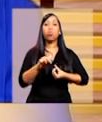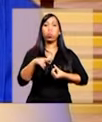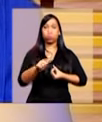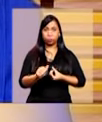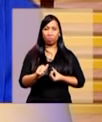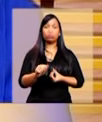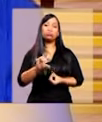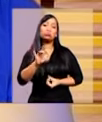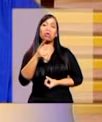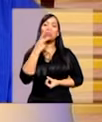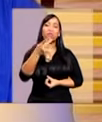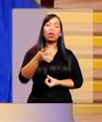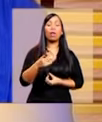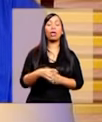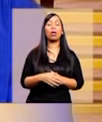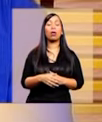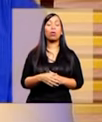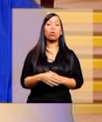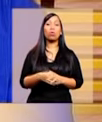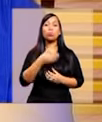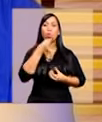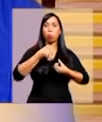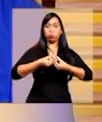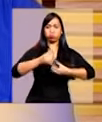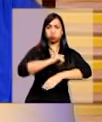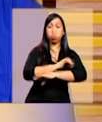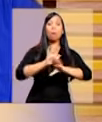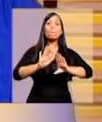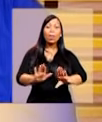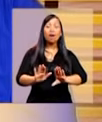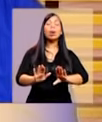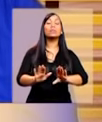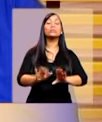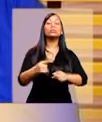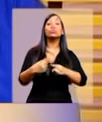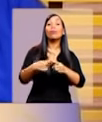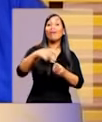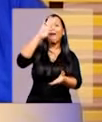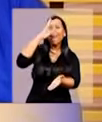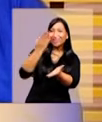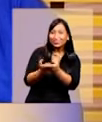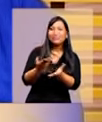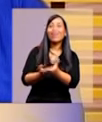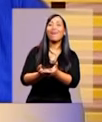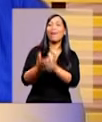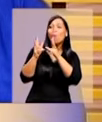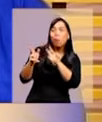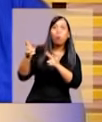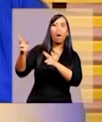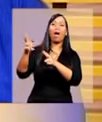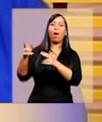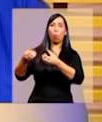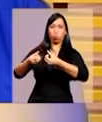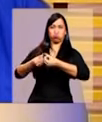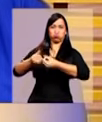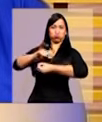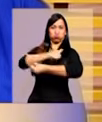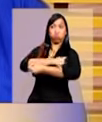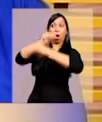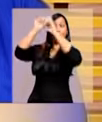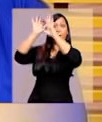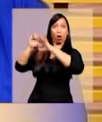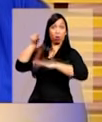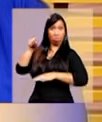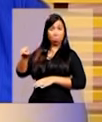sentido da figura do Buda Shakyamuni, o Buda histórico, mas na convicção de que a mesma essência que iluminou